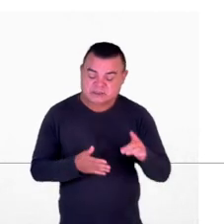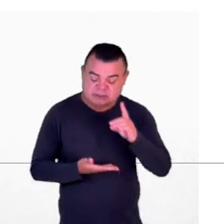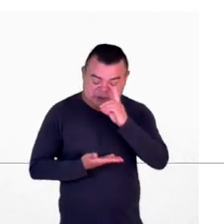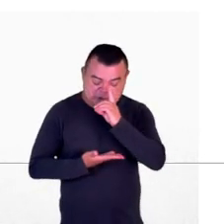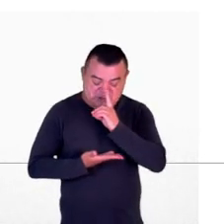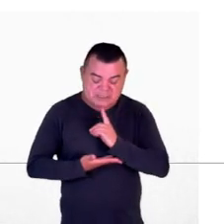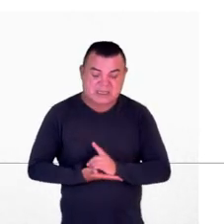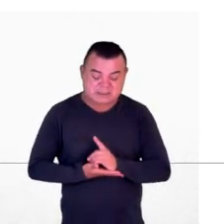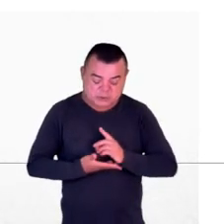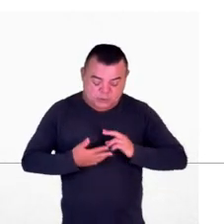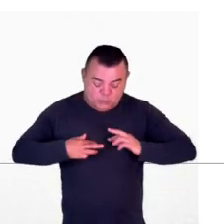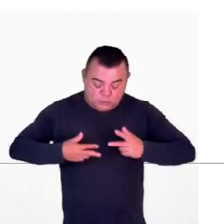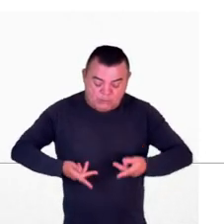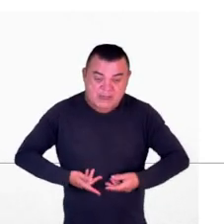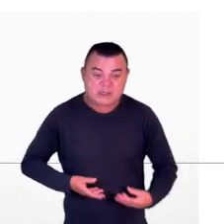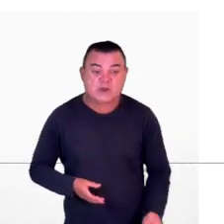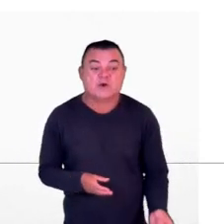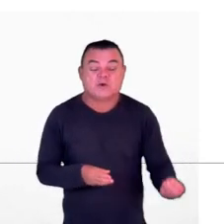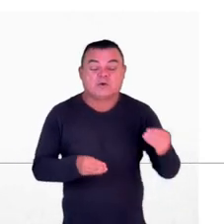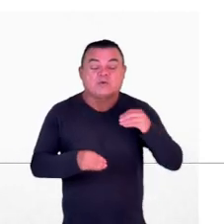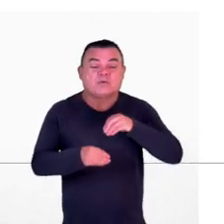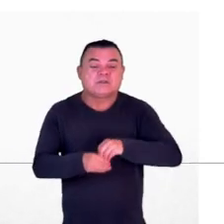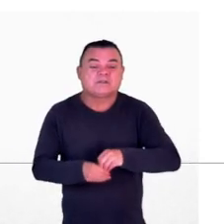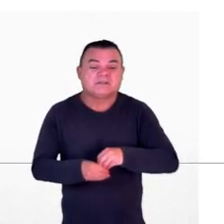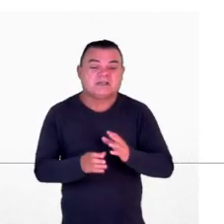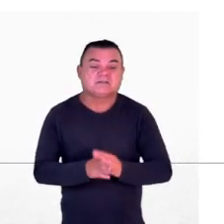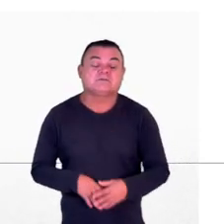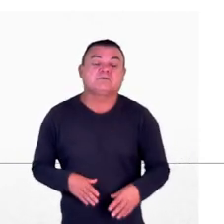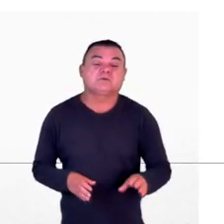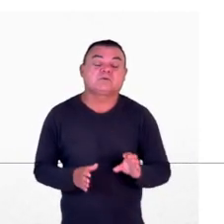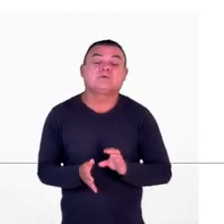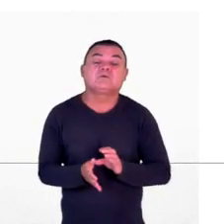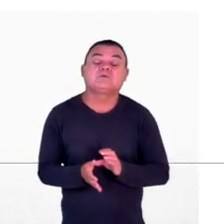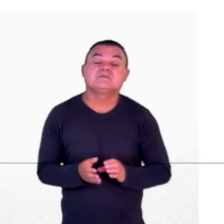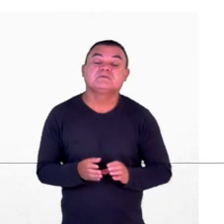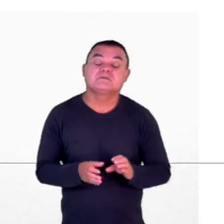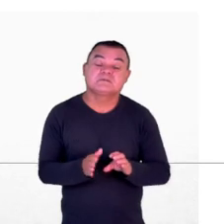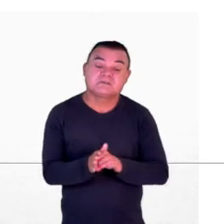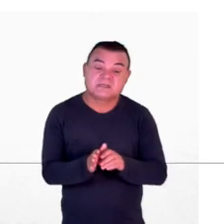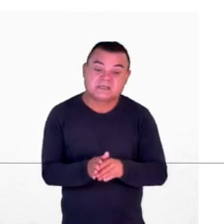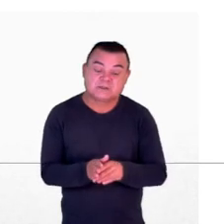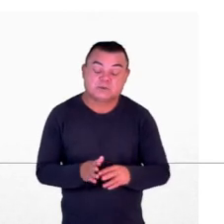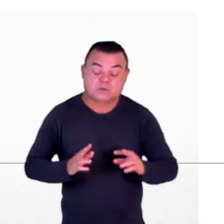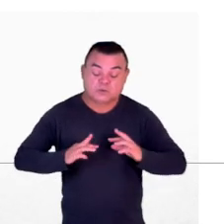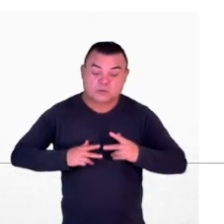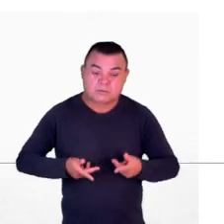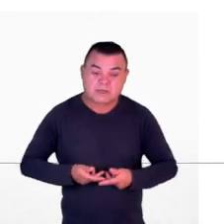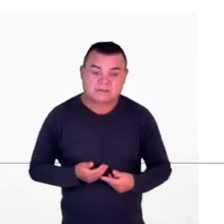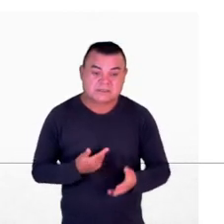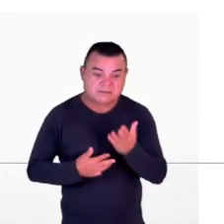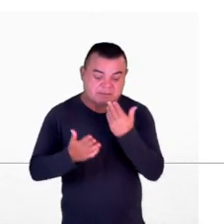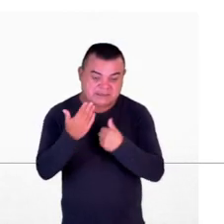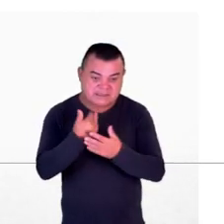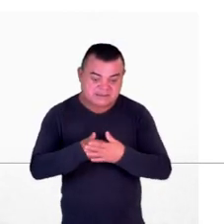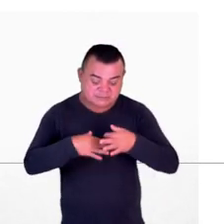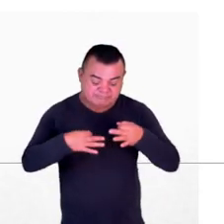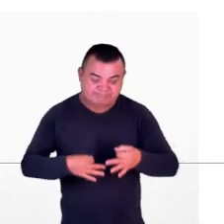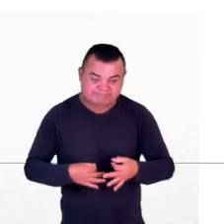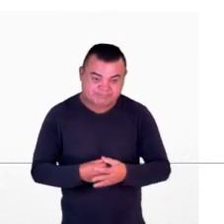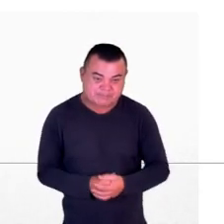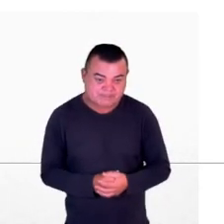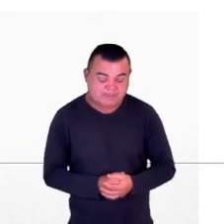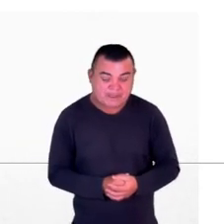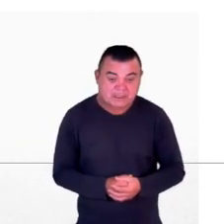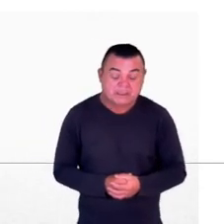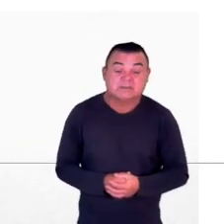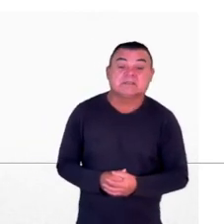integrante do conceito do direito humano à Alimentação adequada isso tem questões práticas bastante relevantes como